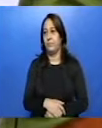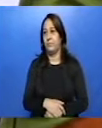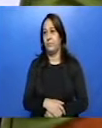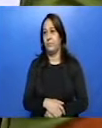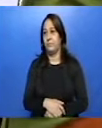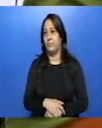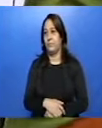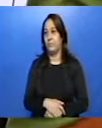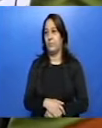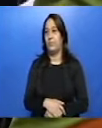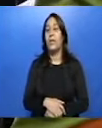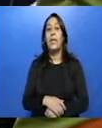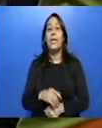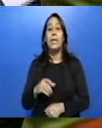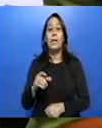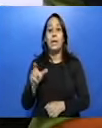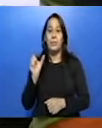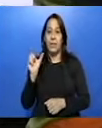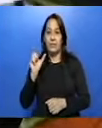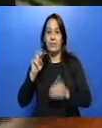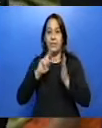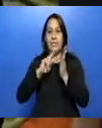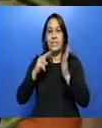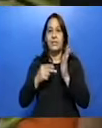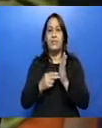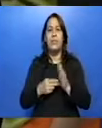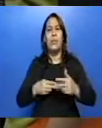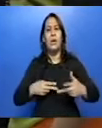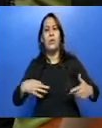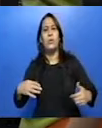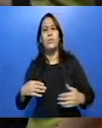Tenro é algo macio, mole.